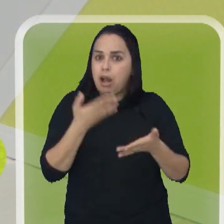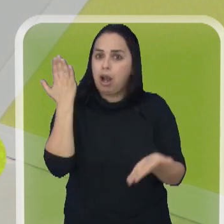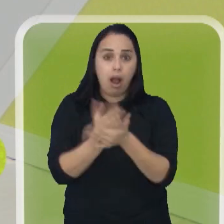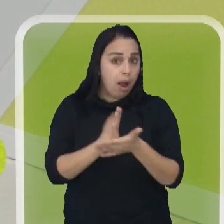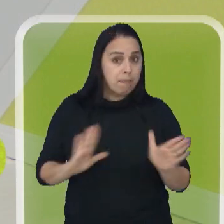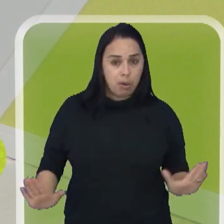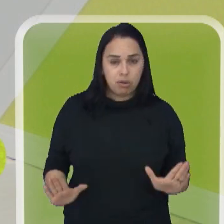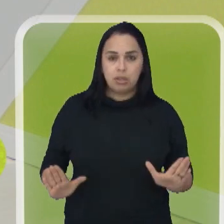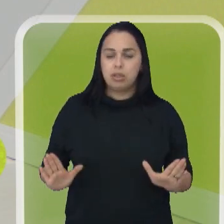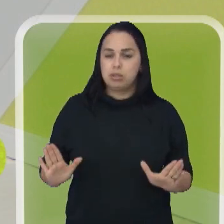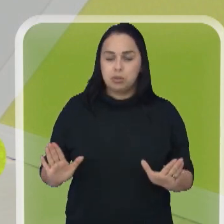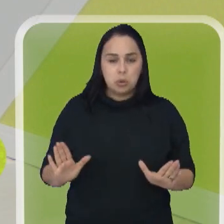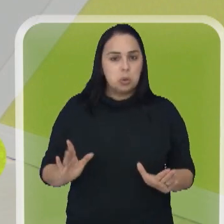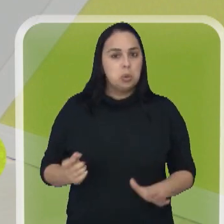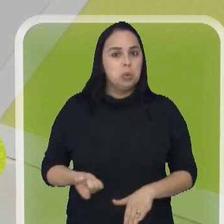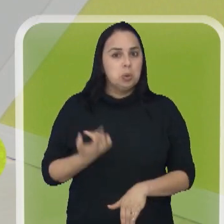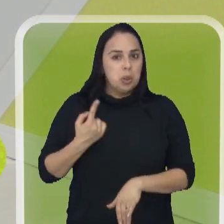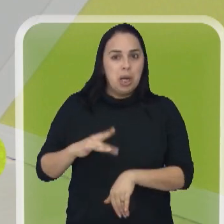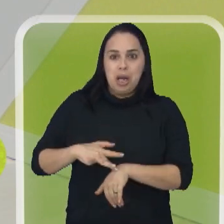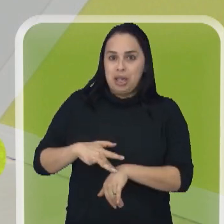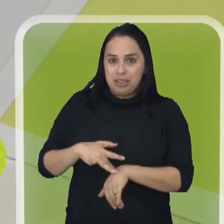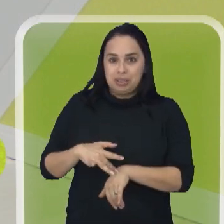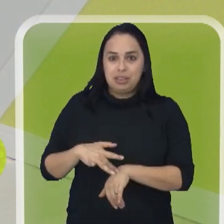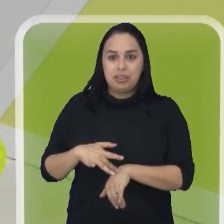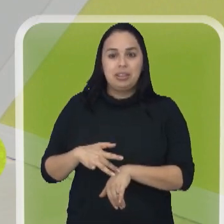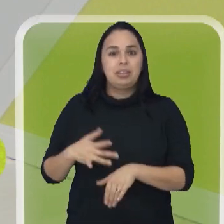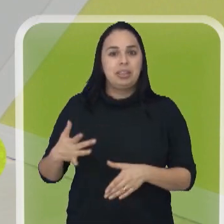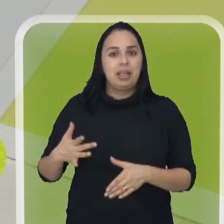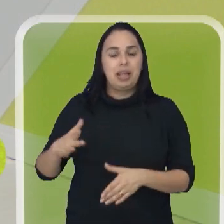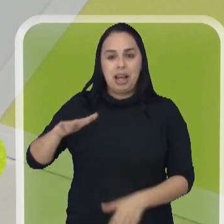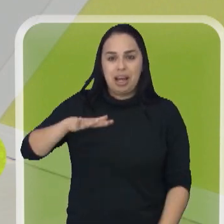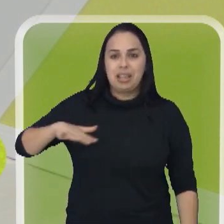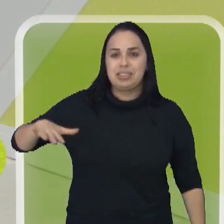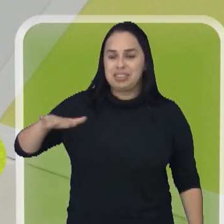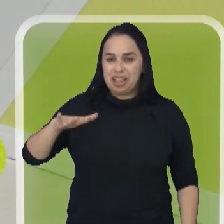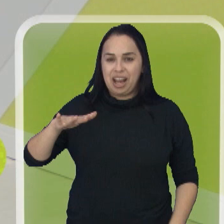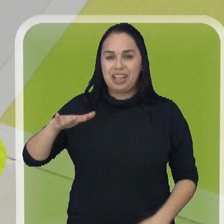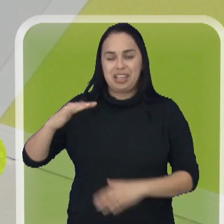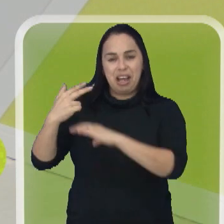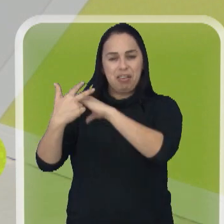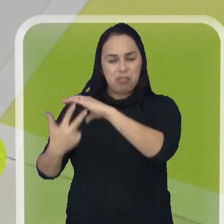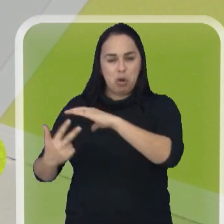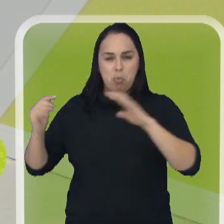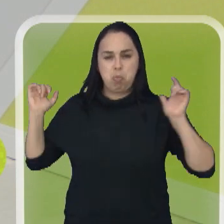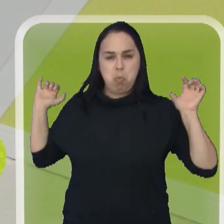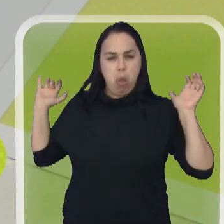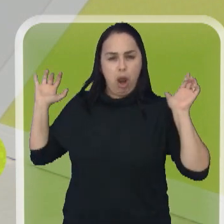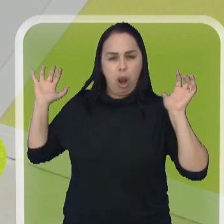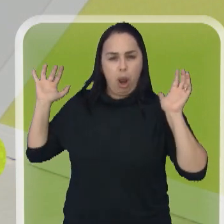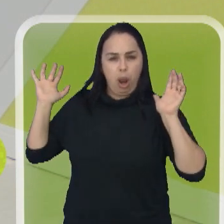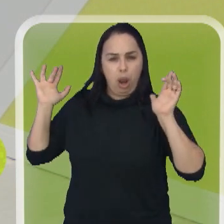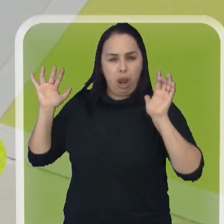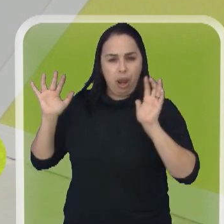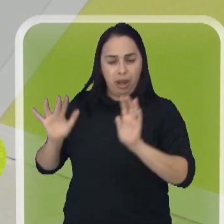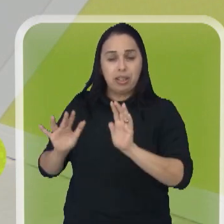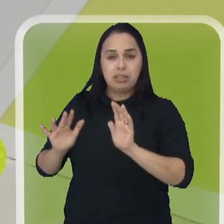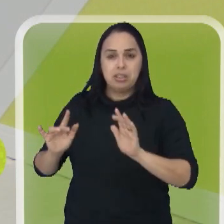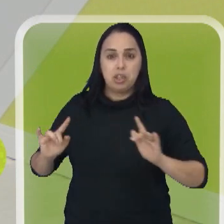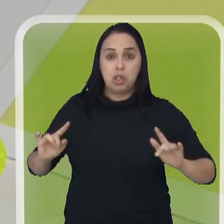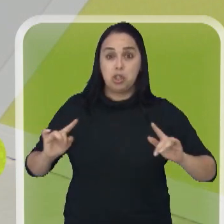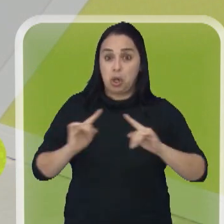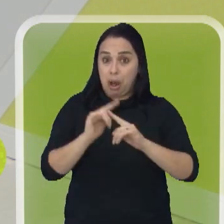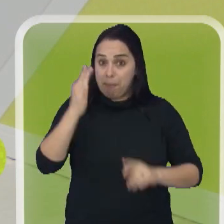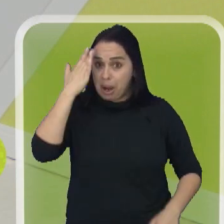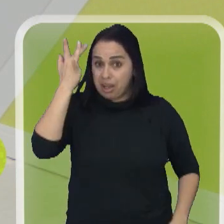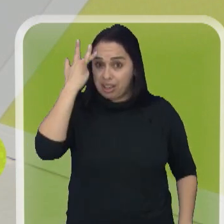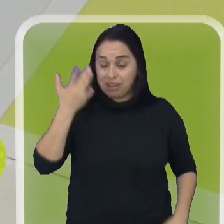esgotaram de uma forma absurda de rápida. O ginásio vai estar lotado, né? A Arena Farmaconde estará lotada para acompanhar esse jogo amanhã, e a